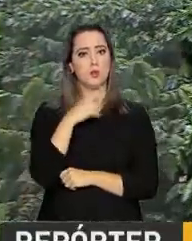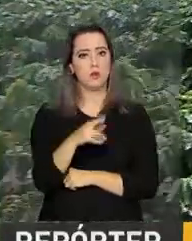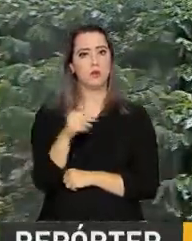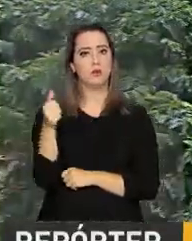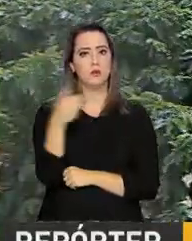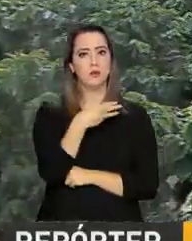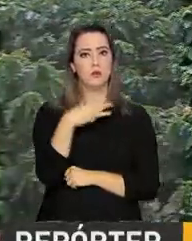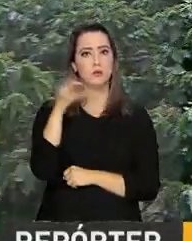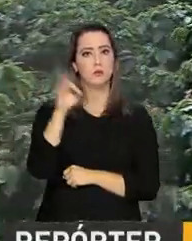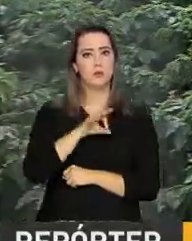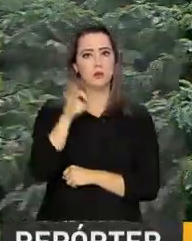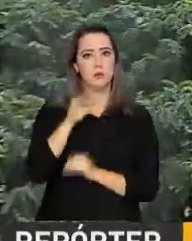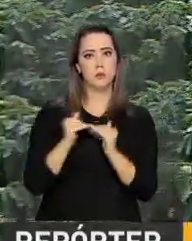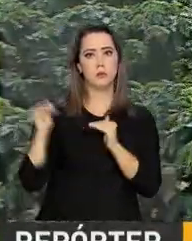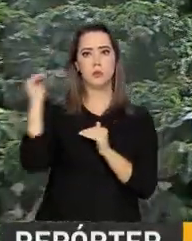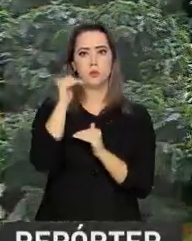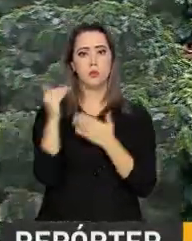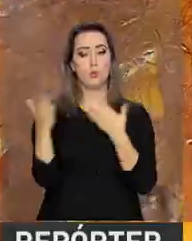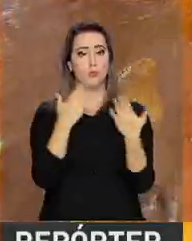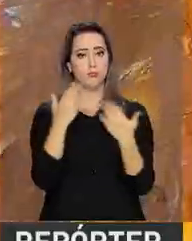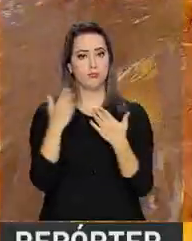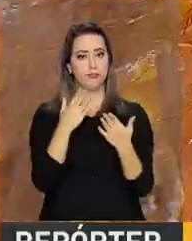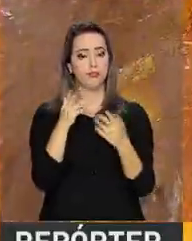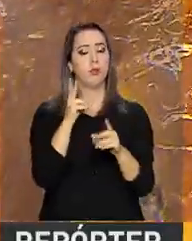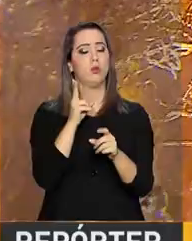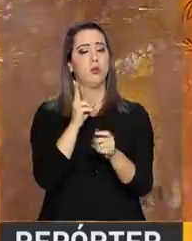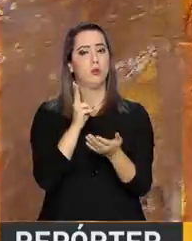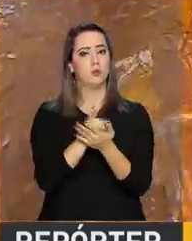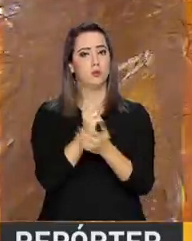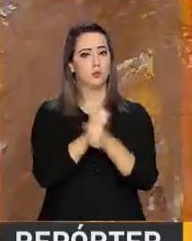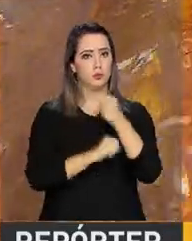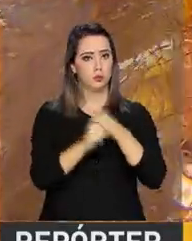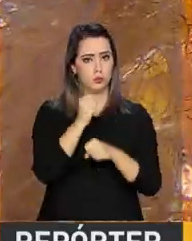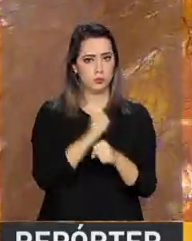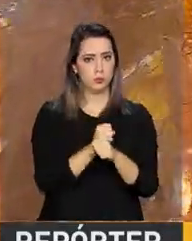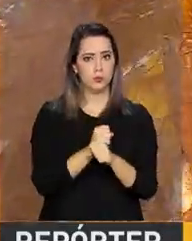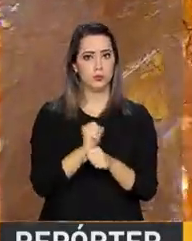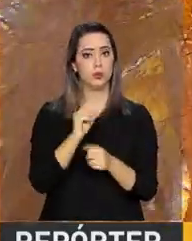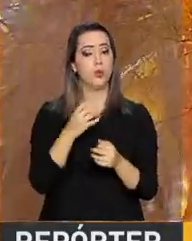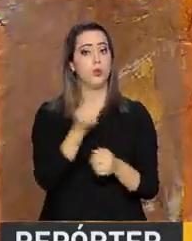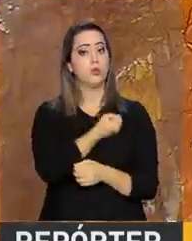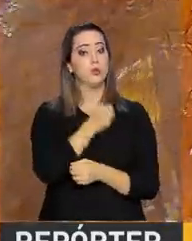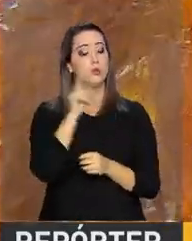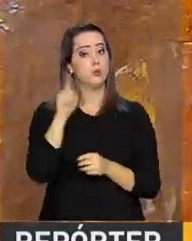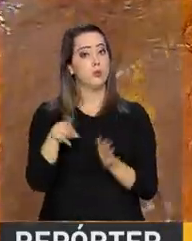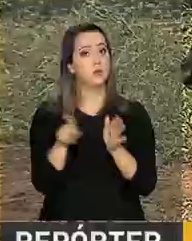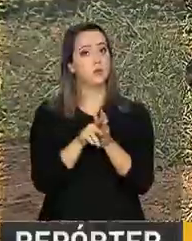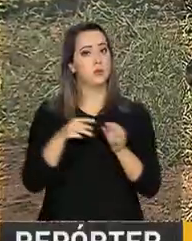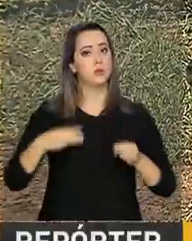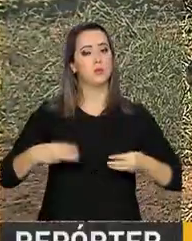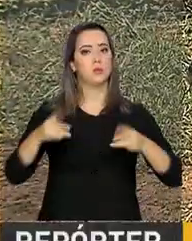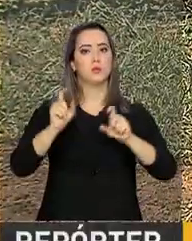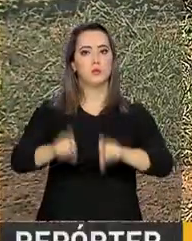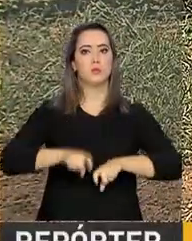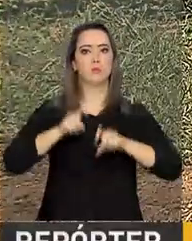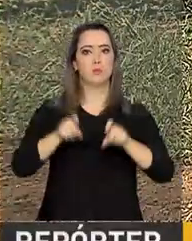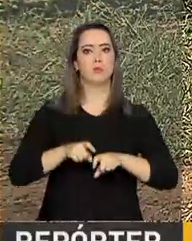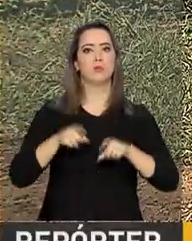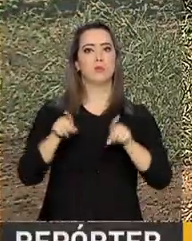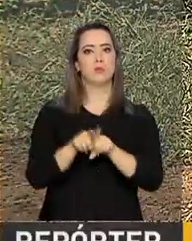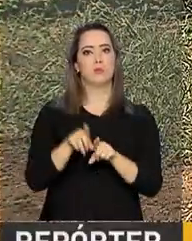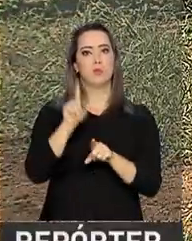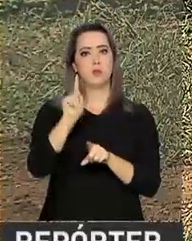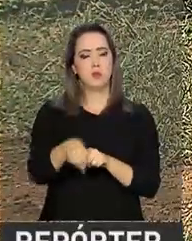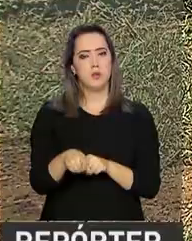esse resultado é 13% maior que o obtido no mesmo período do ano passado os dados são do ministério da agricultura pecuária e